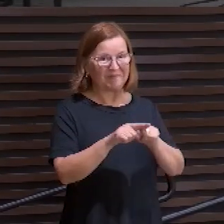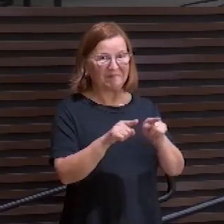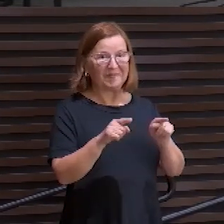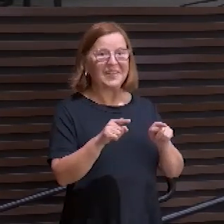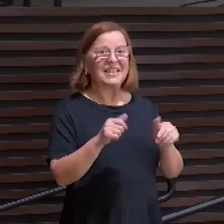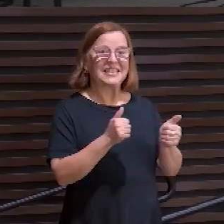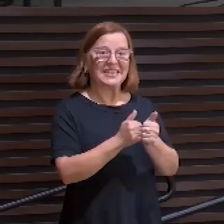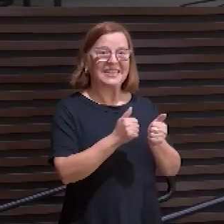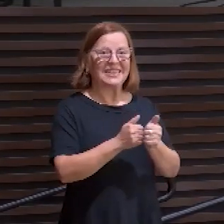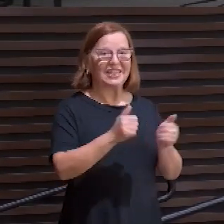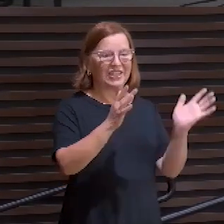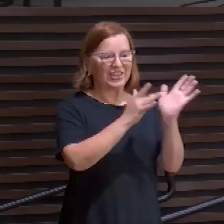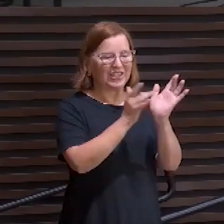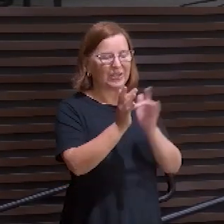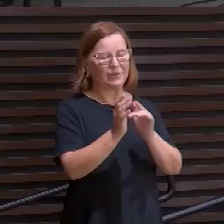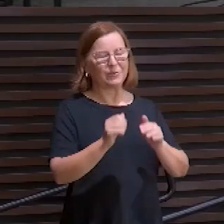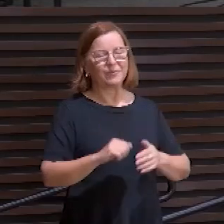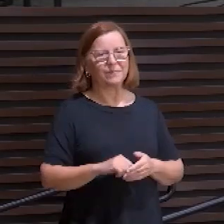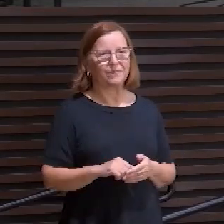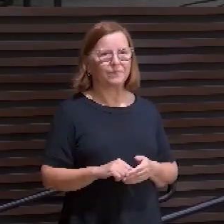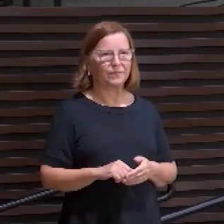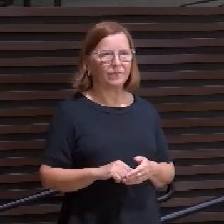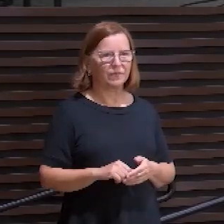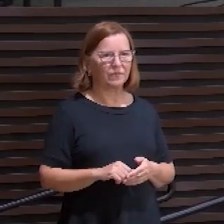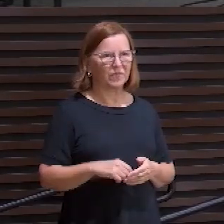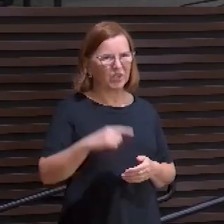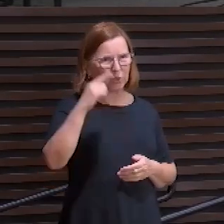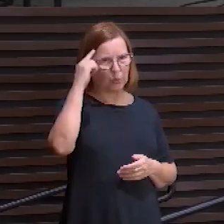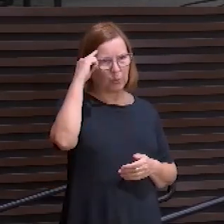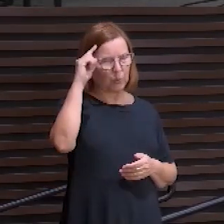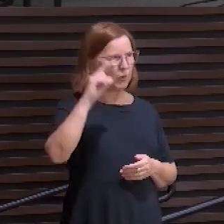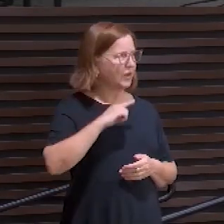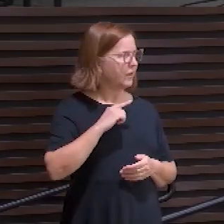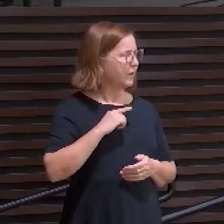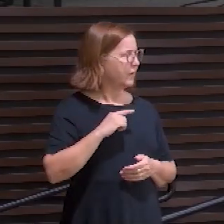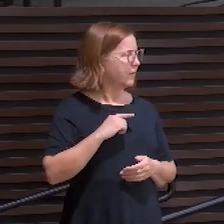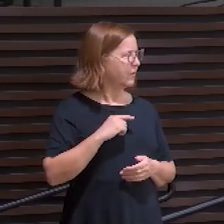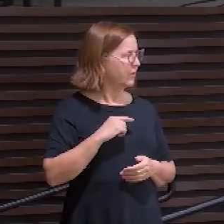Certa ocasião, Moody era um homem de 2,5 metros, pesava